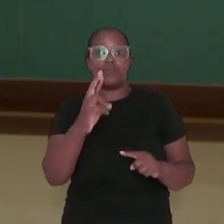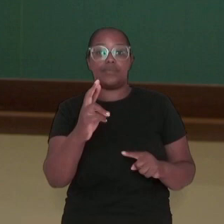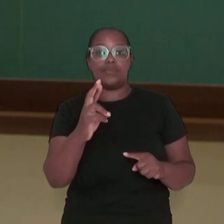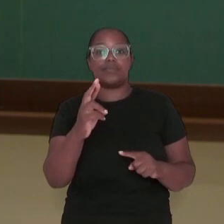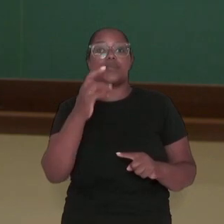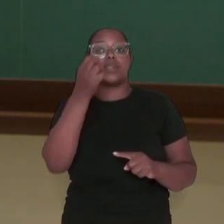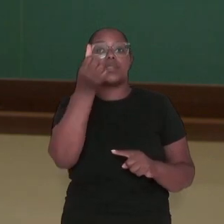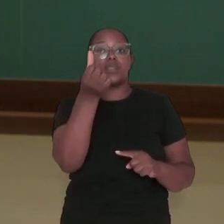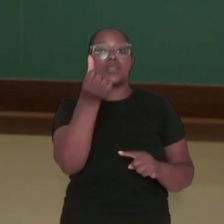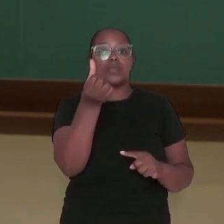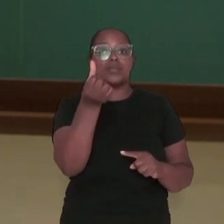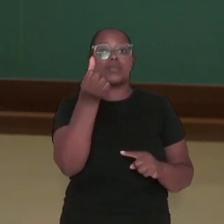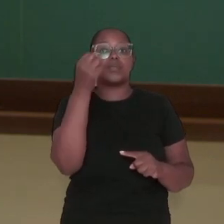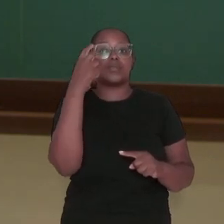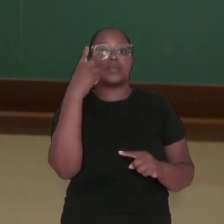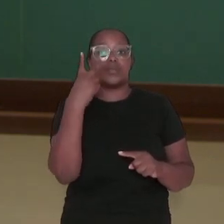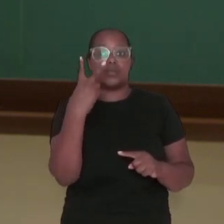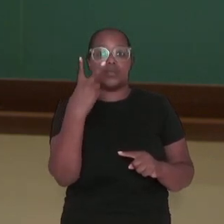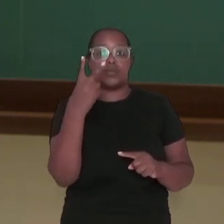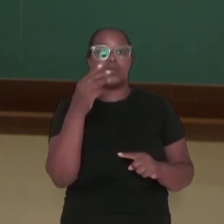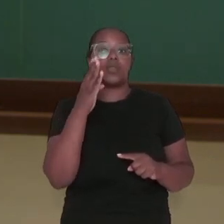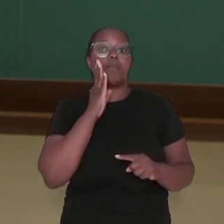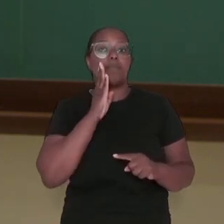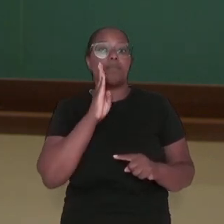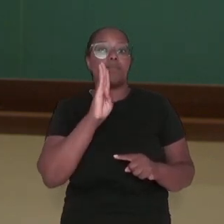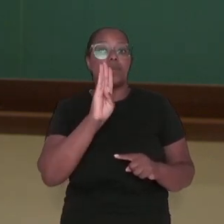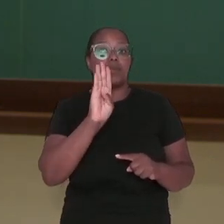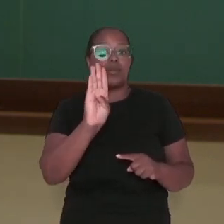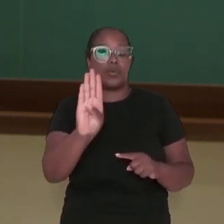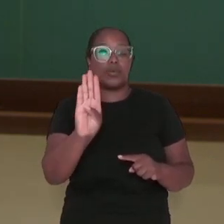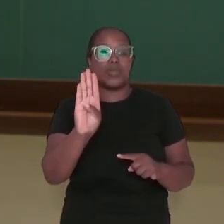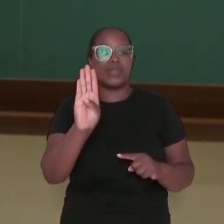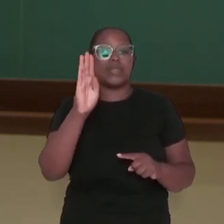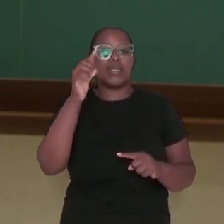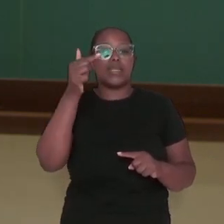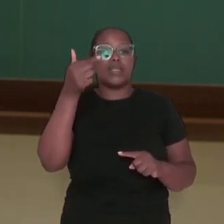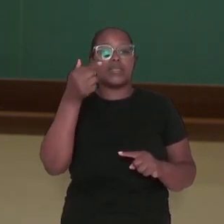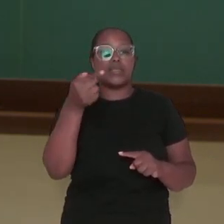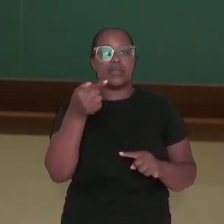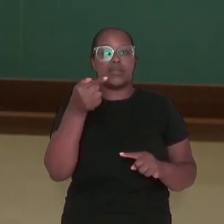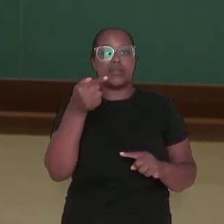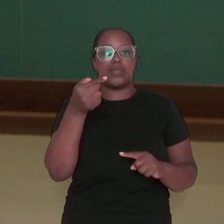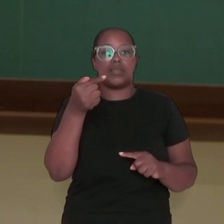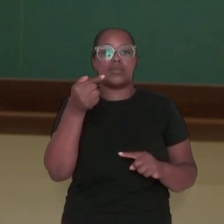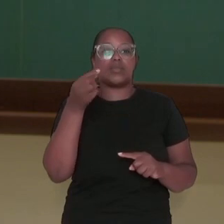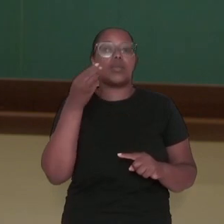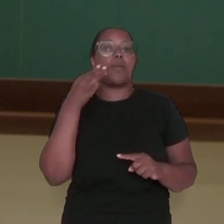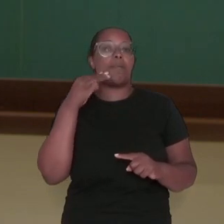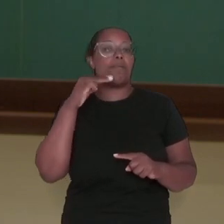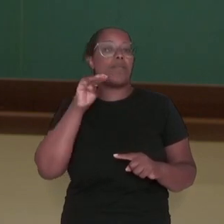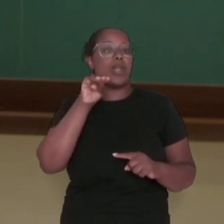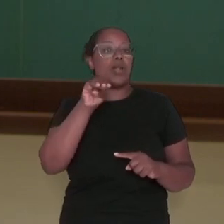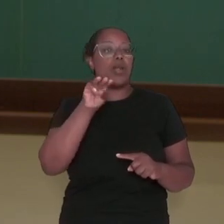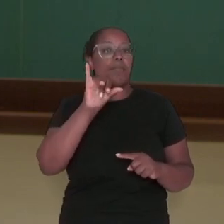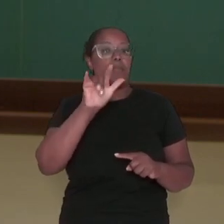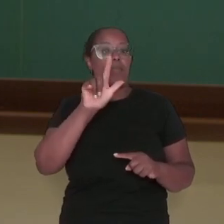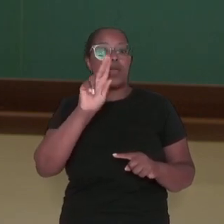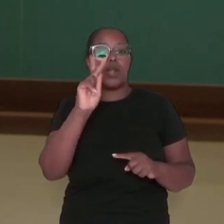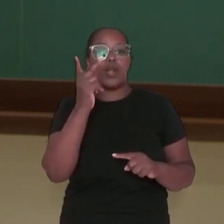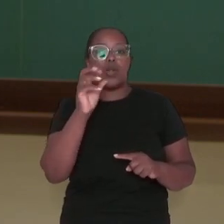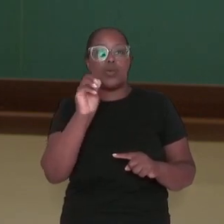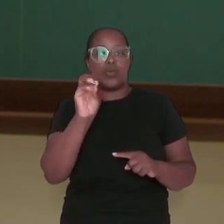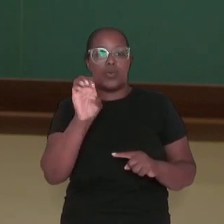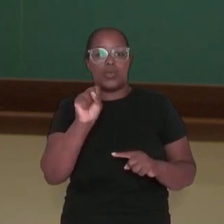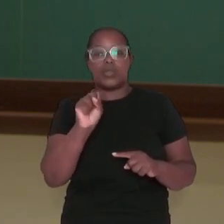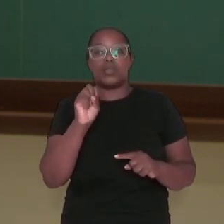é 62 bilhões 700 milhões de metros, ok? Aí